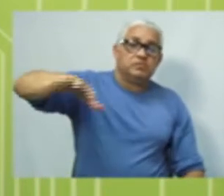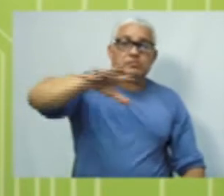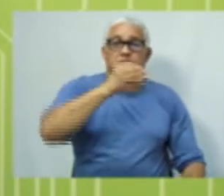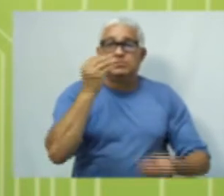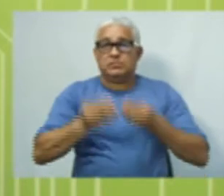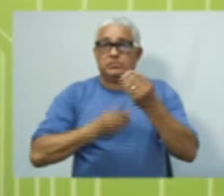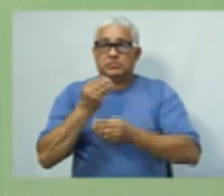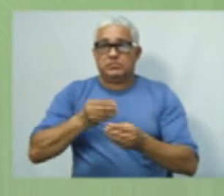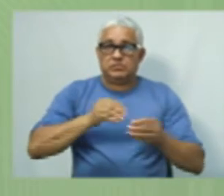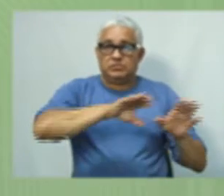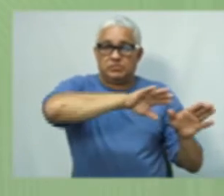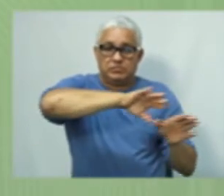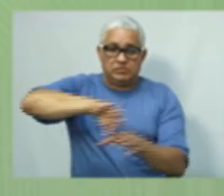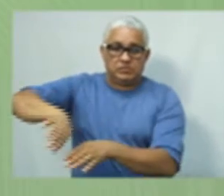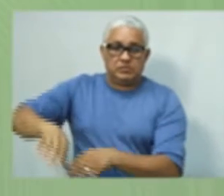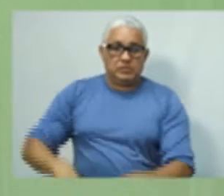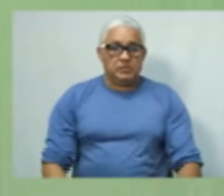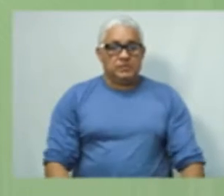correto? Vamos seguir.